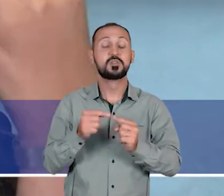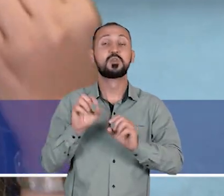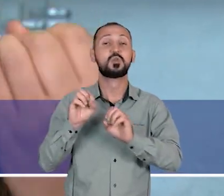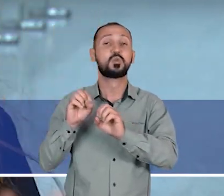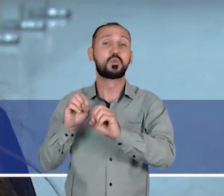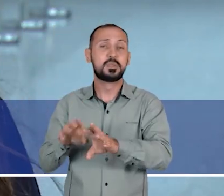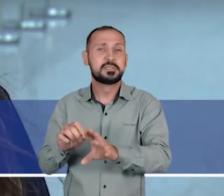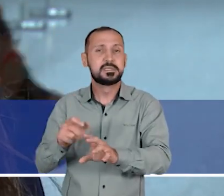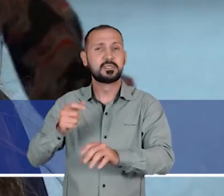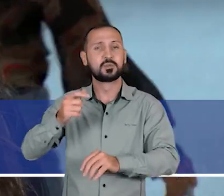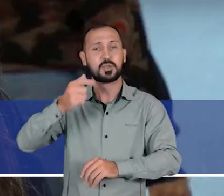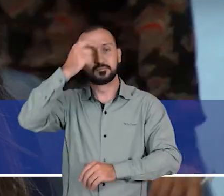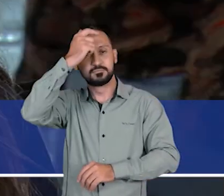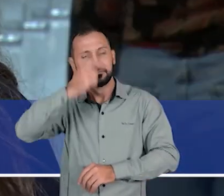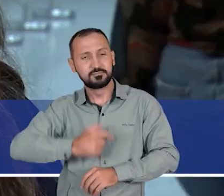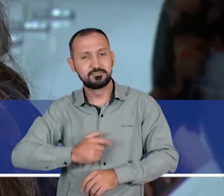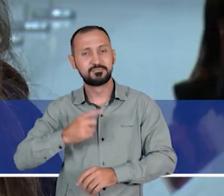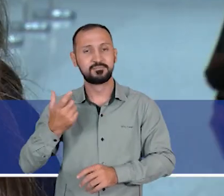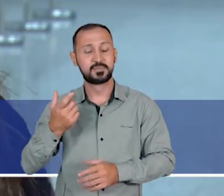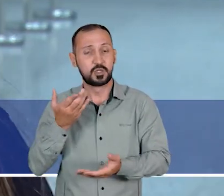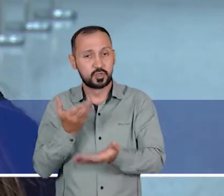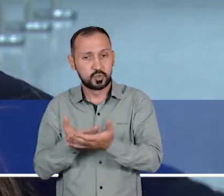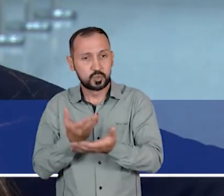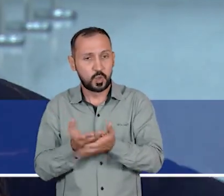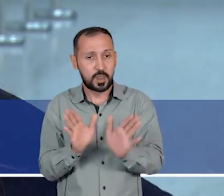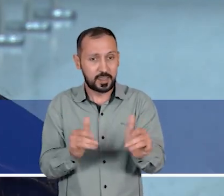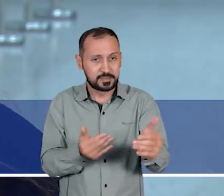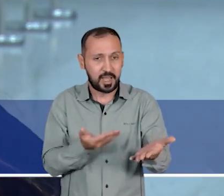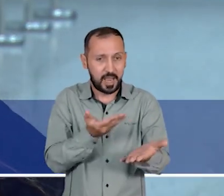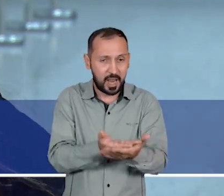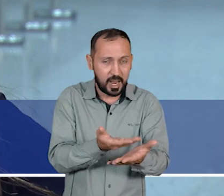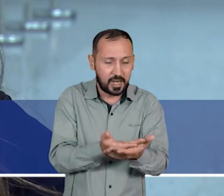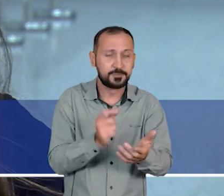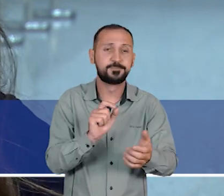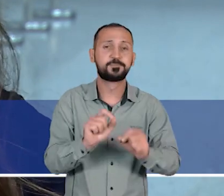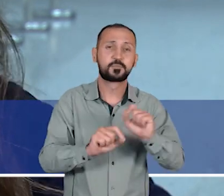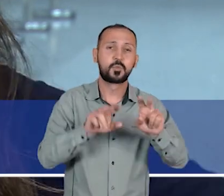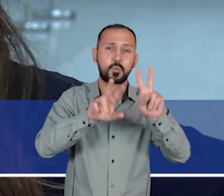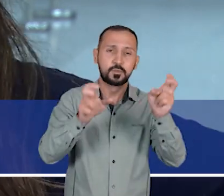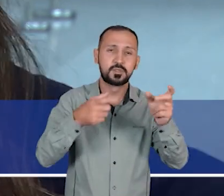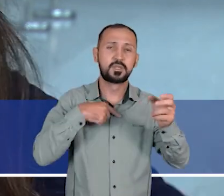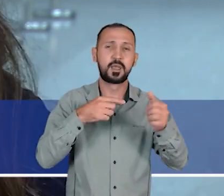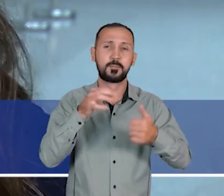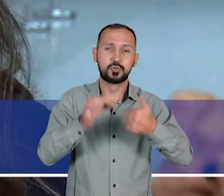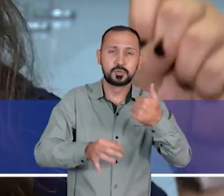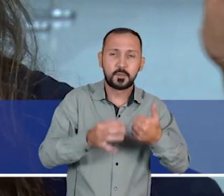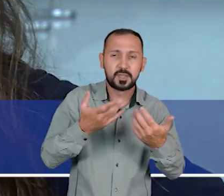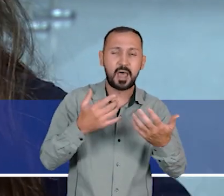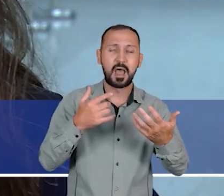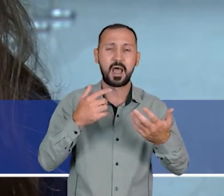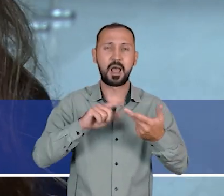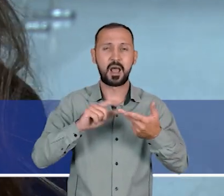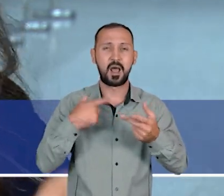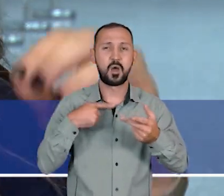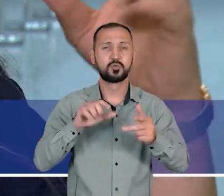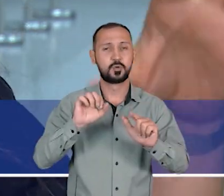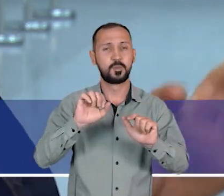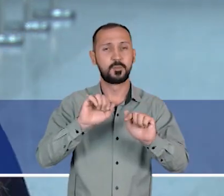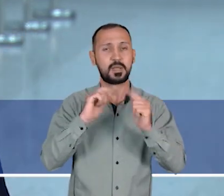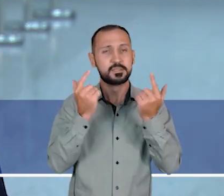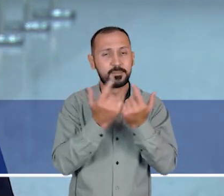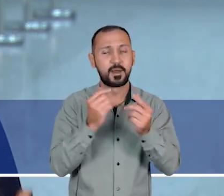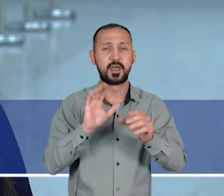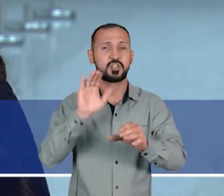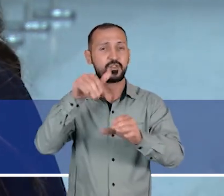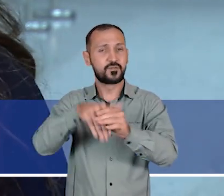parte do ensino da cidadania também. Então a gente estudou em sala de aula sobre tribunal, sobre Assembleia Legislativa, sobre